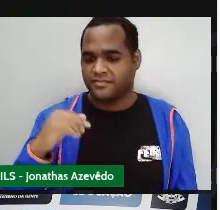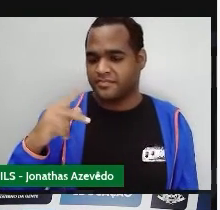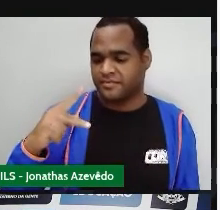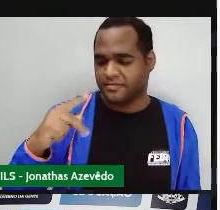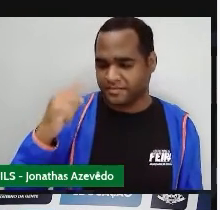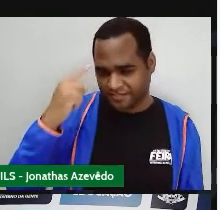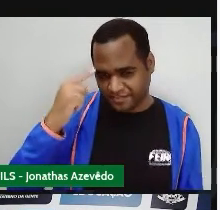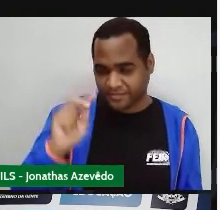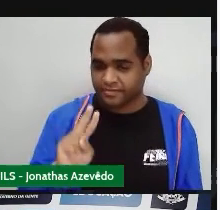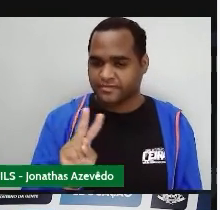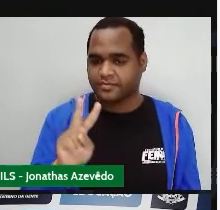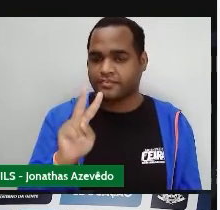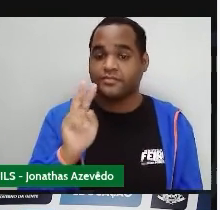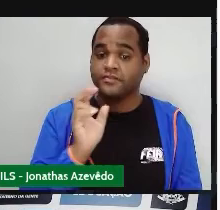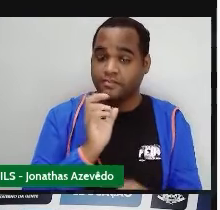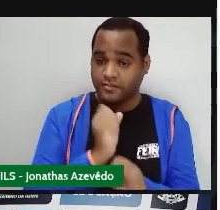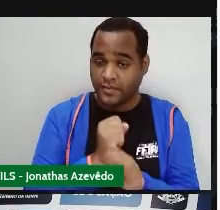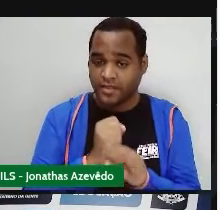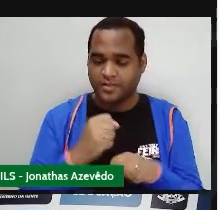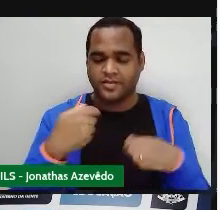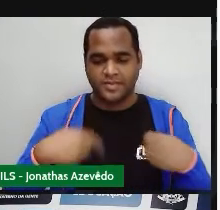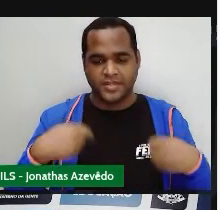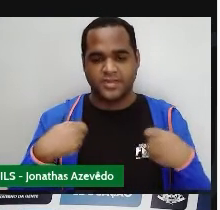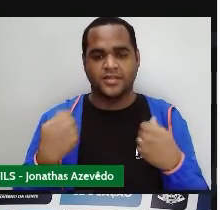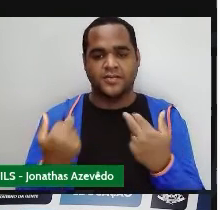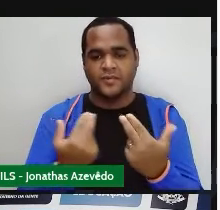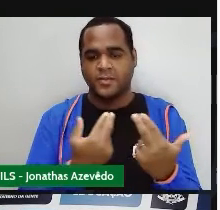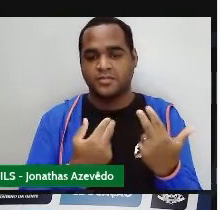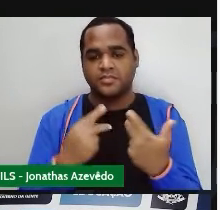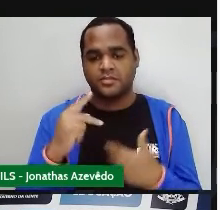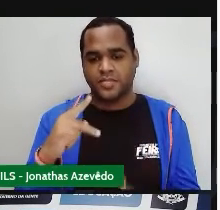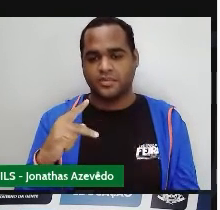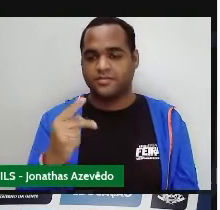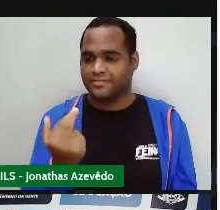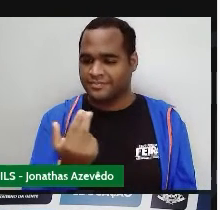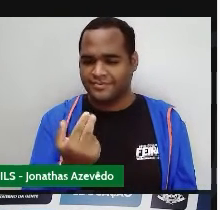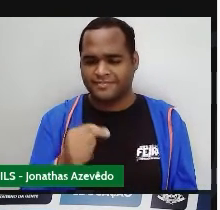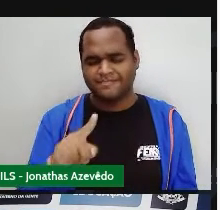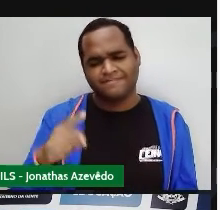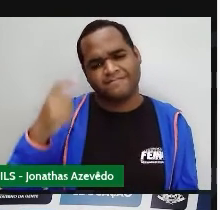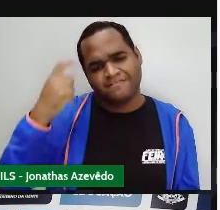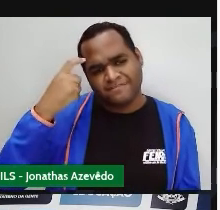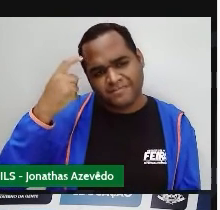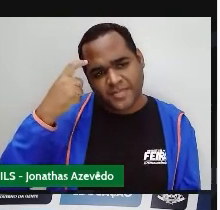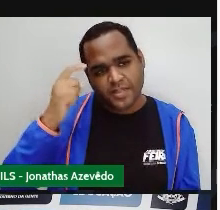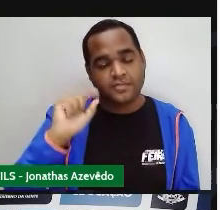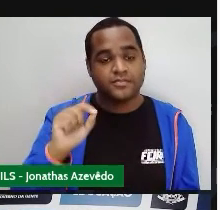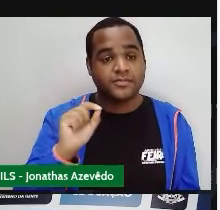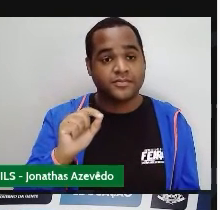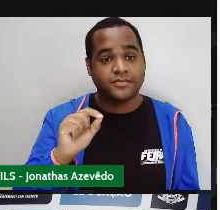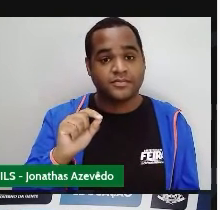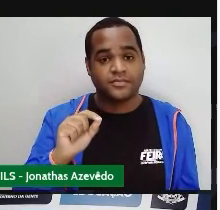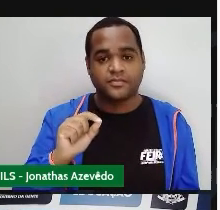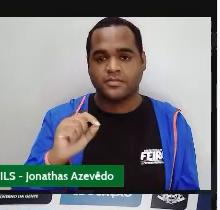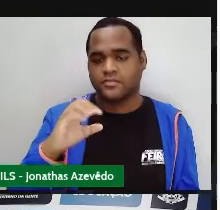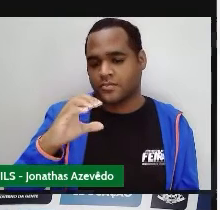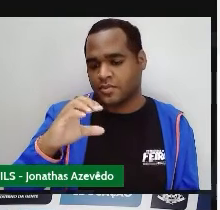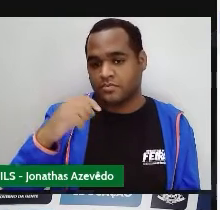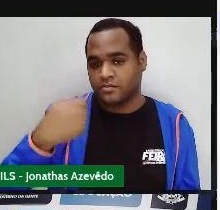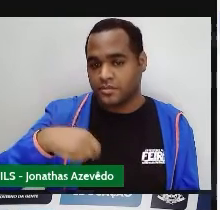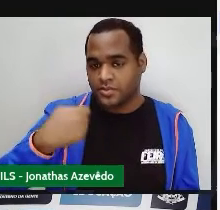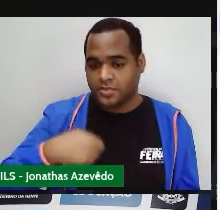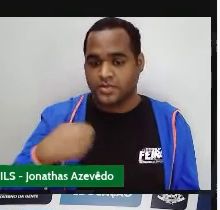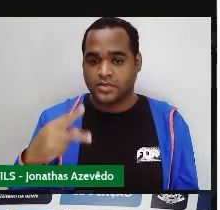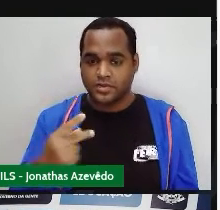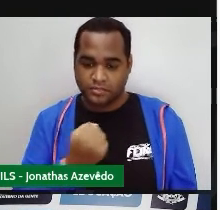DP em cima precisa ser o mesmo que embaixo então que é que eu pensei aqui ó se você precisa